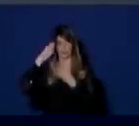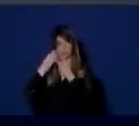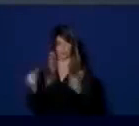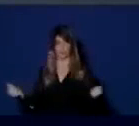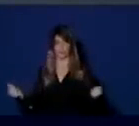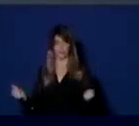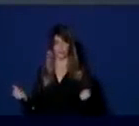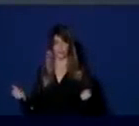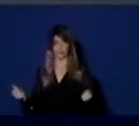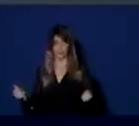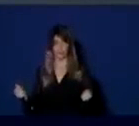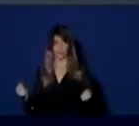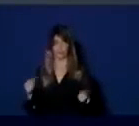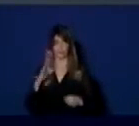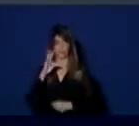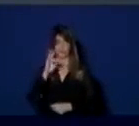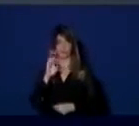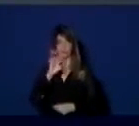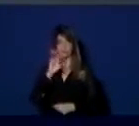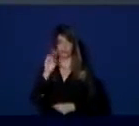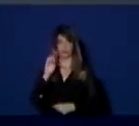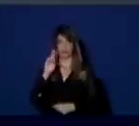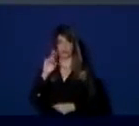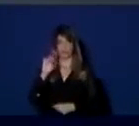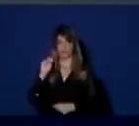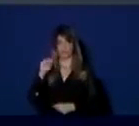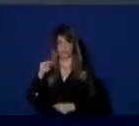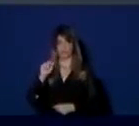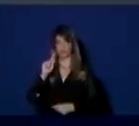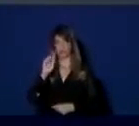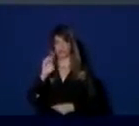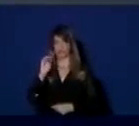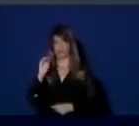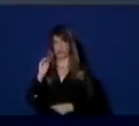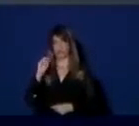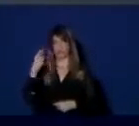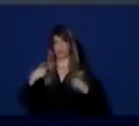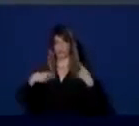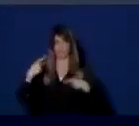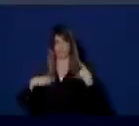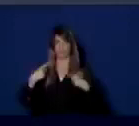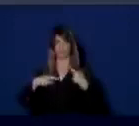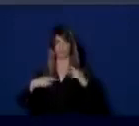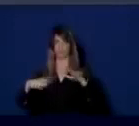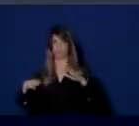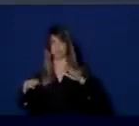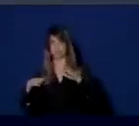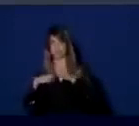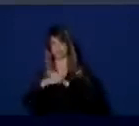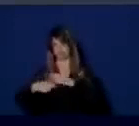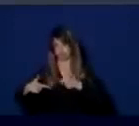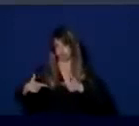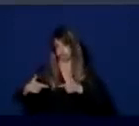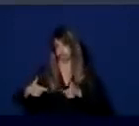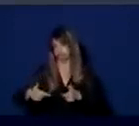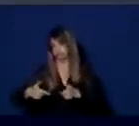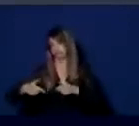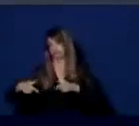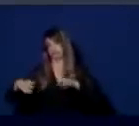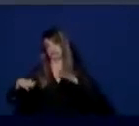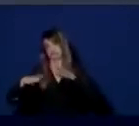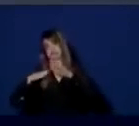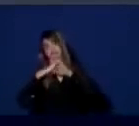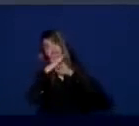problema do terrorismo a um tema geopolítico e declarando guerra ao terrorismo e se